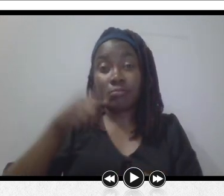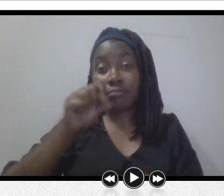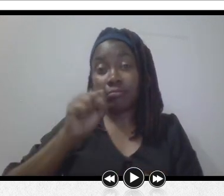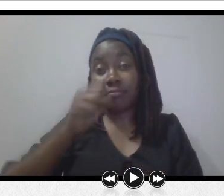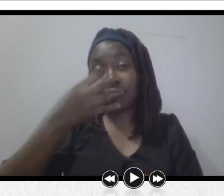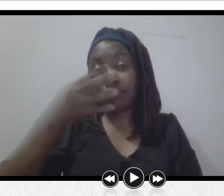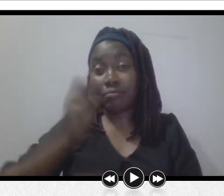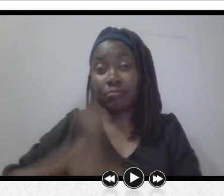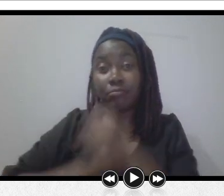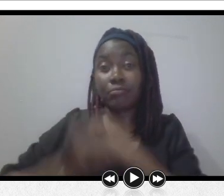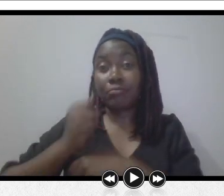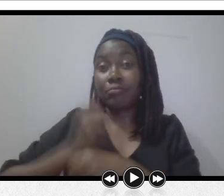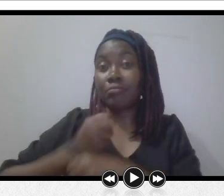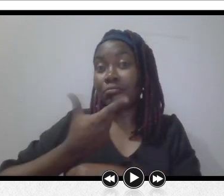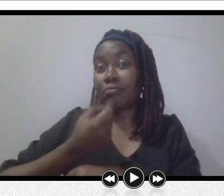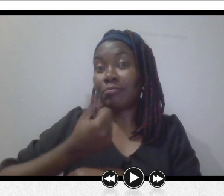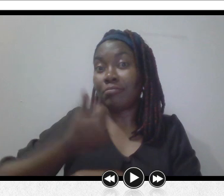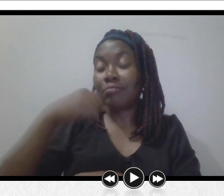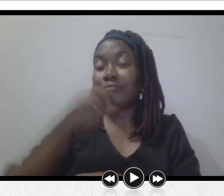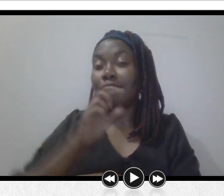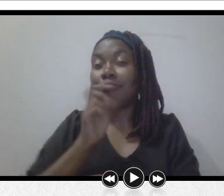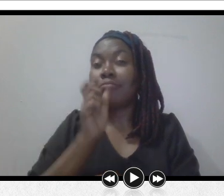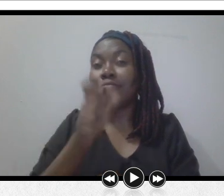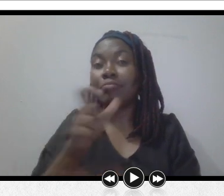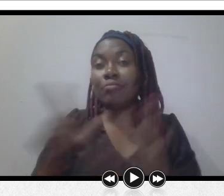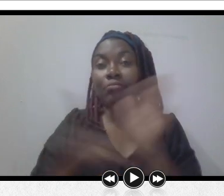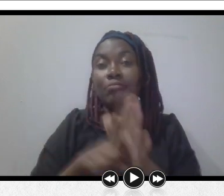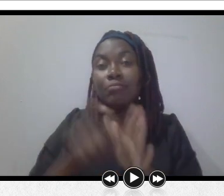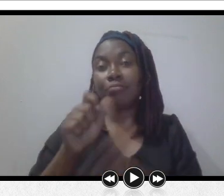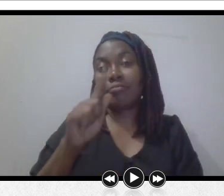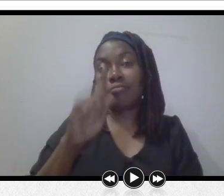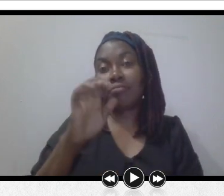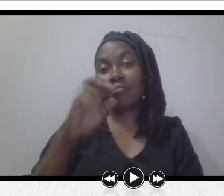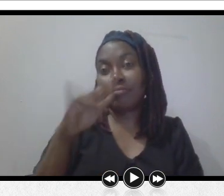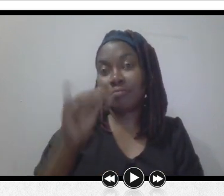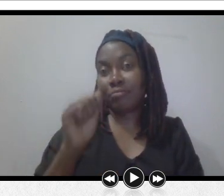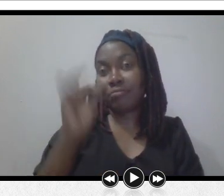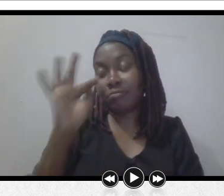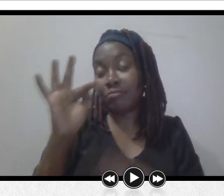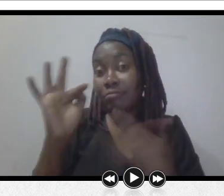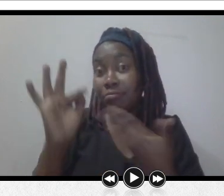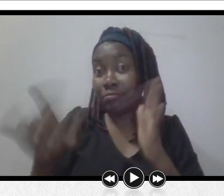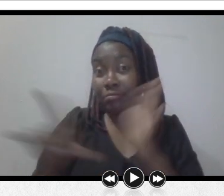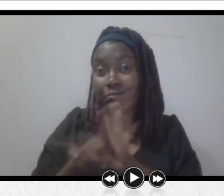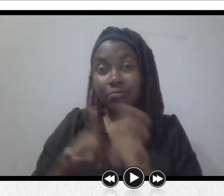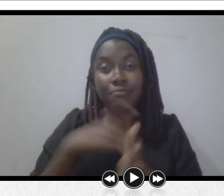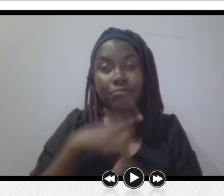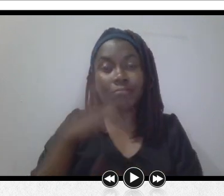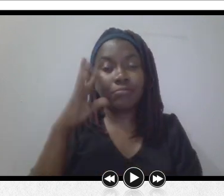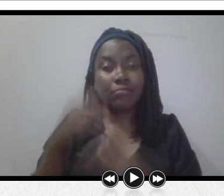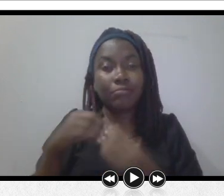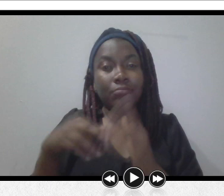13.848 de 2019, que é chamada de Lei das Agências Federais. E nessa lei, né, nós tivemos a definição de